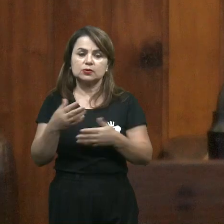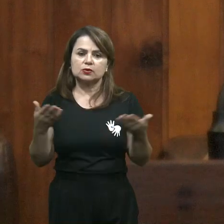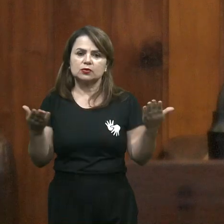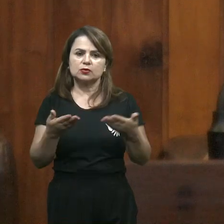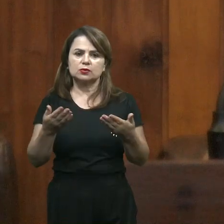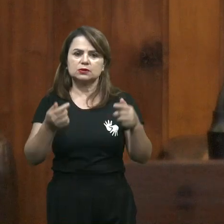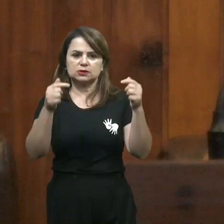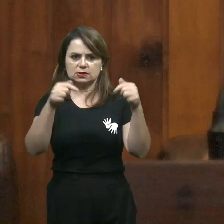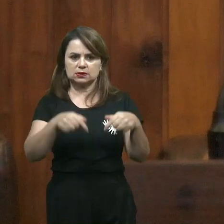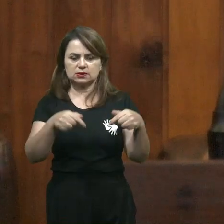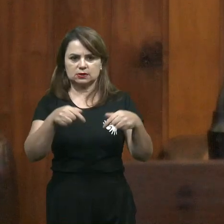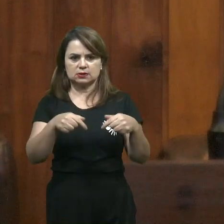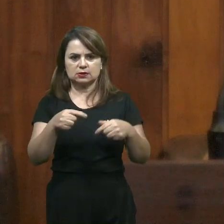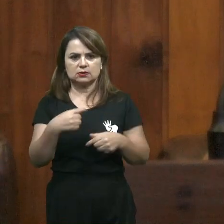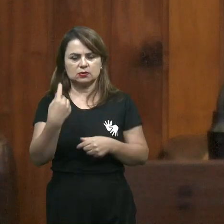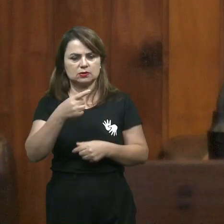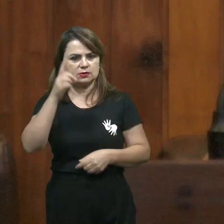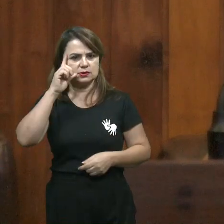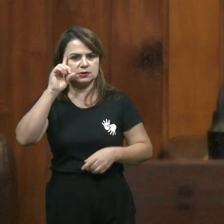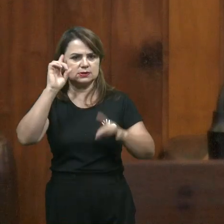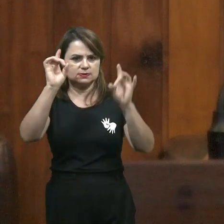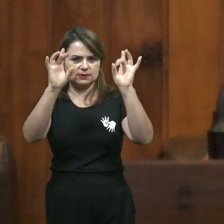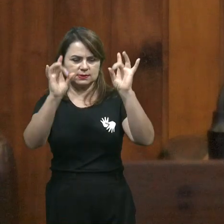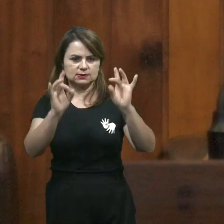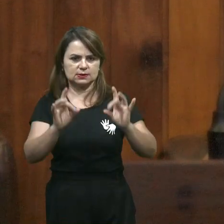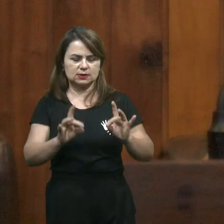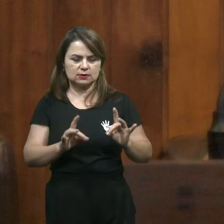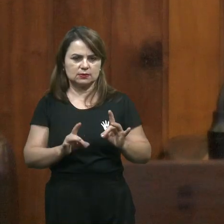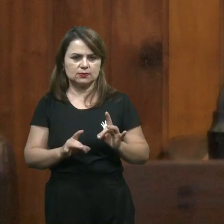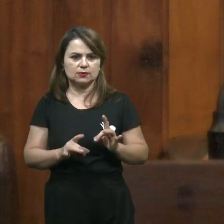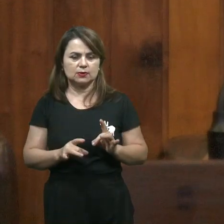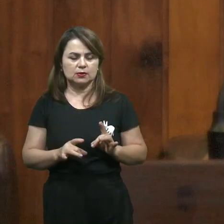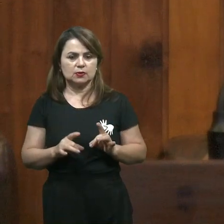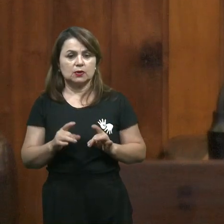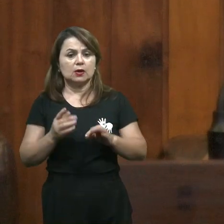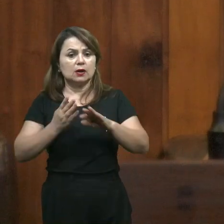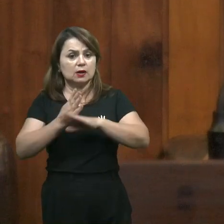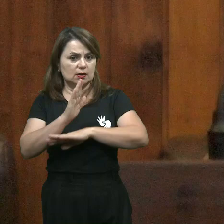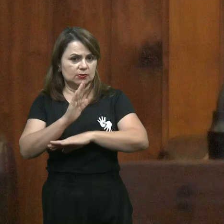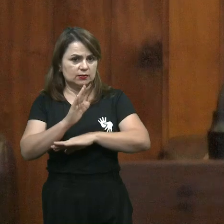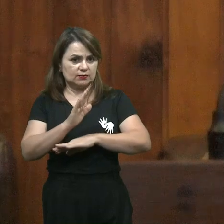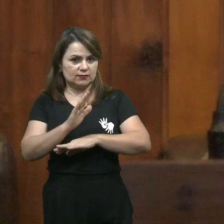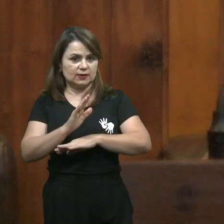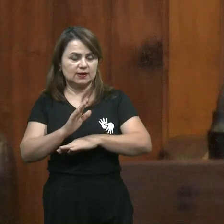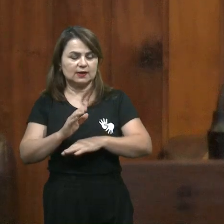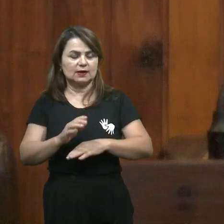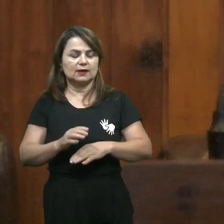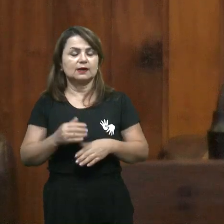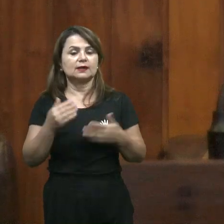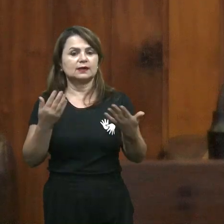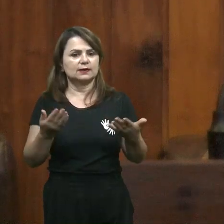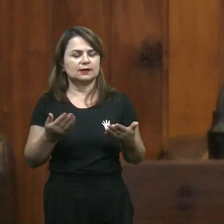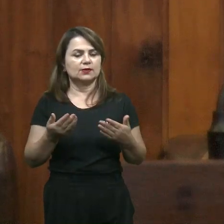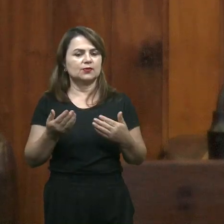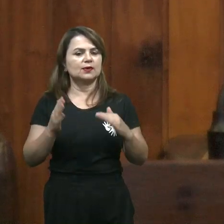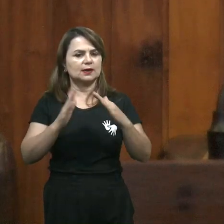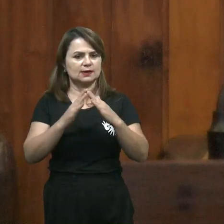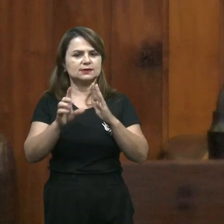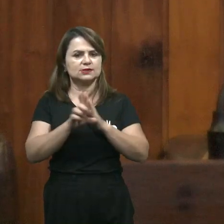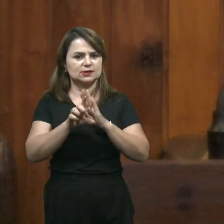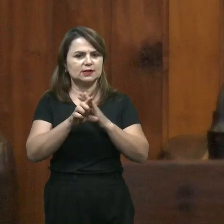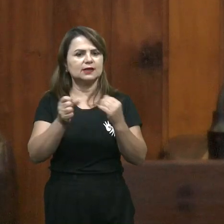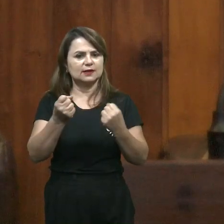hoje, numa data tão importante, para aprovarmos, e eu tenho certeza que esta Casa de Leis, junto aos meus